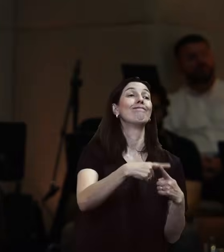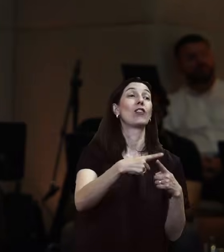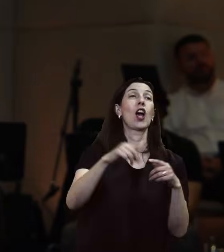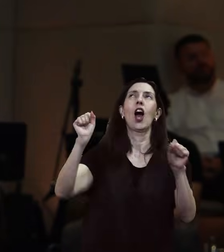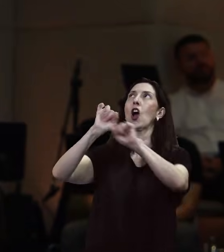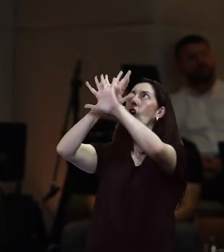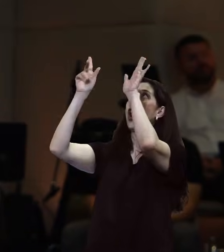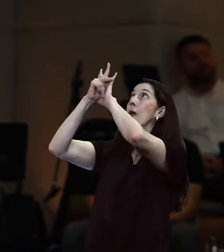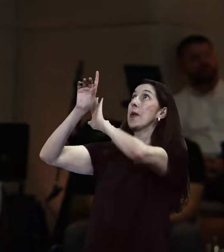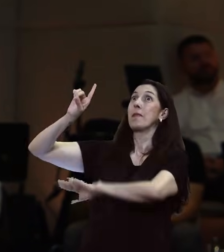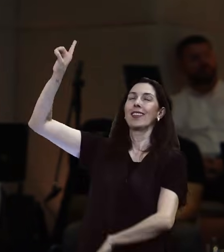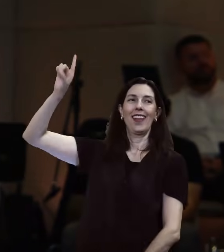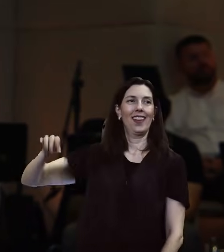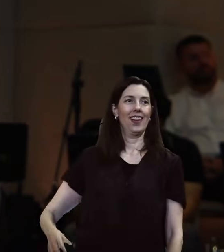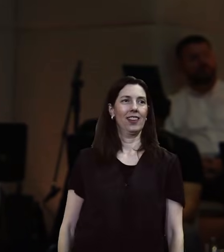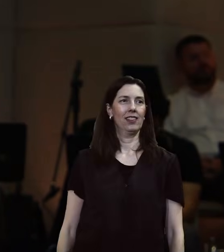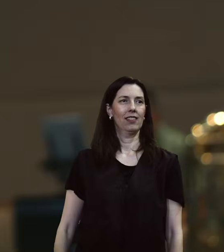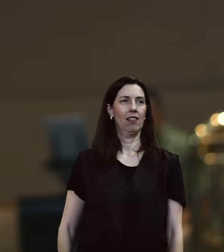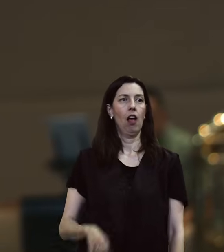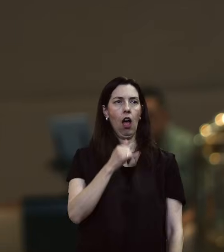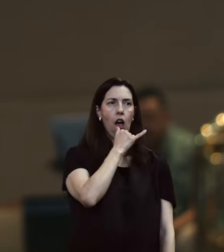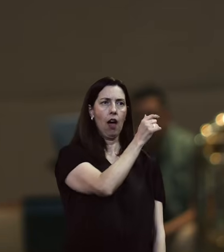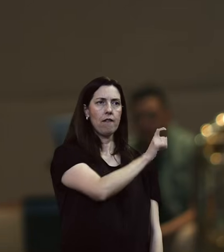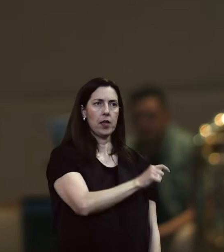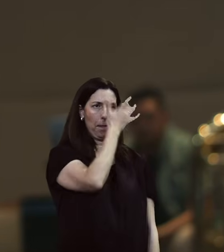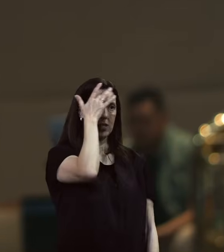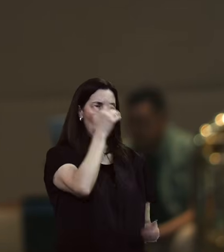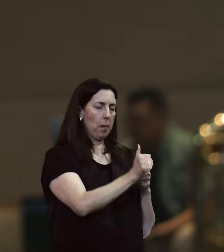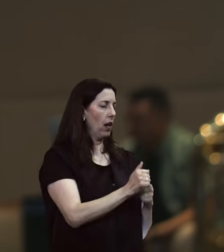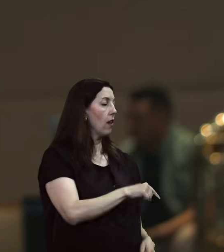Olha para o irmão que está do lado e fala: para de ser metido a besta.